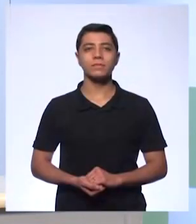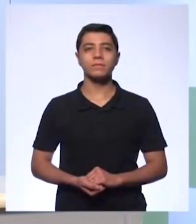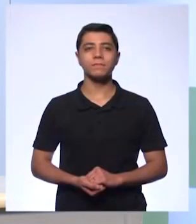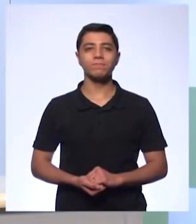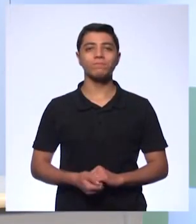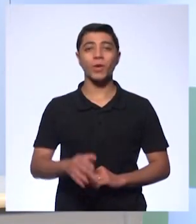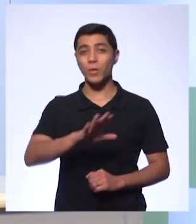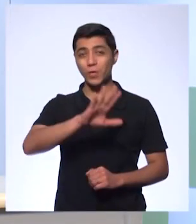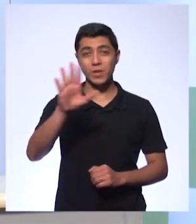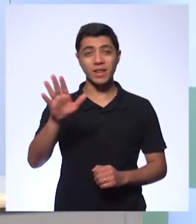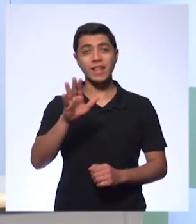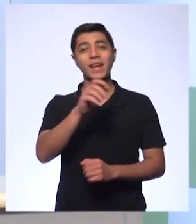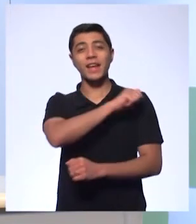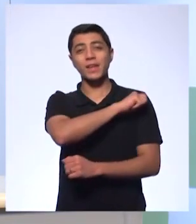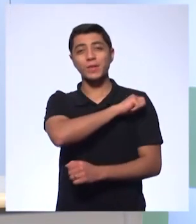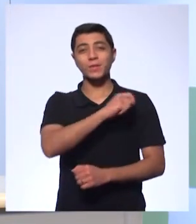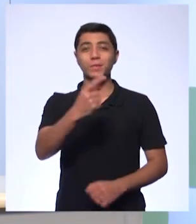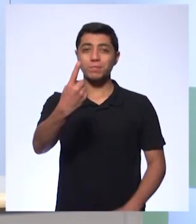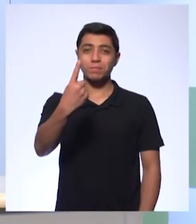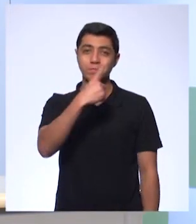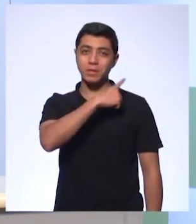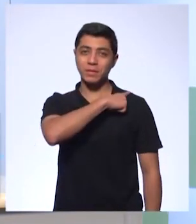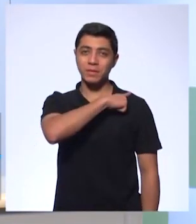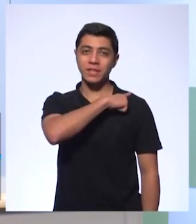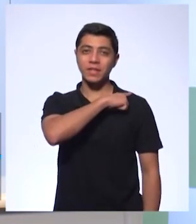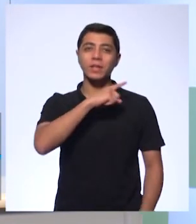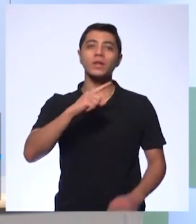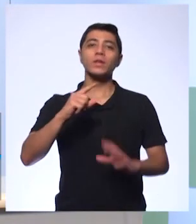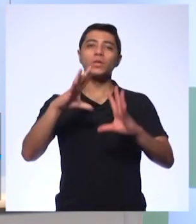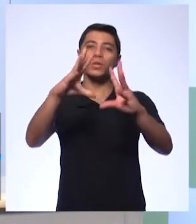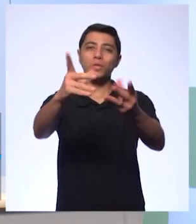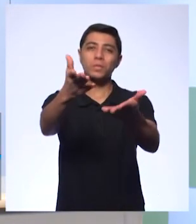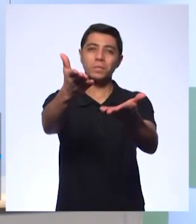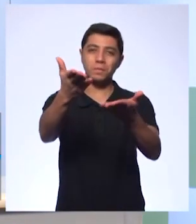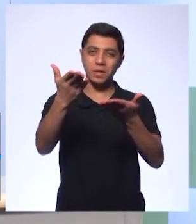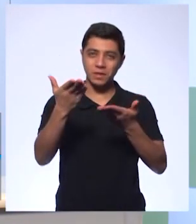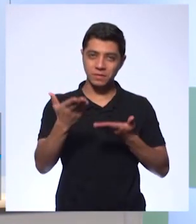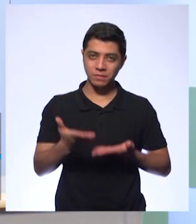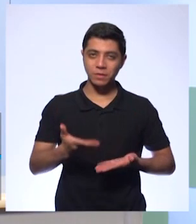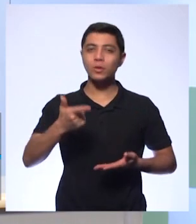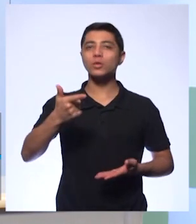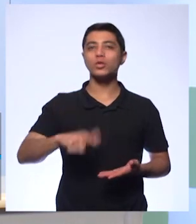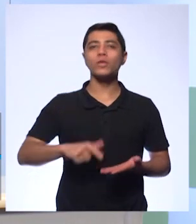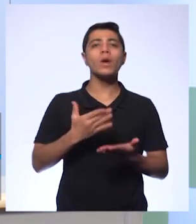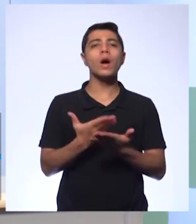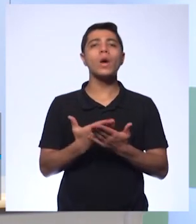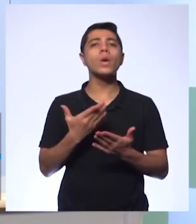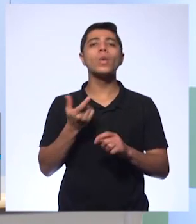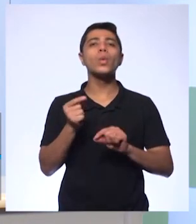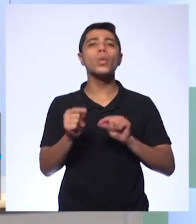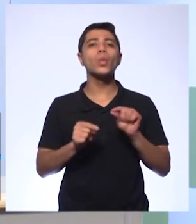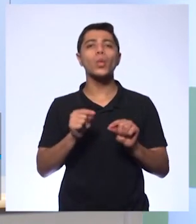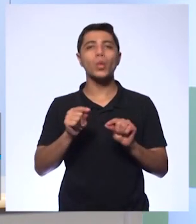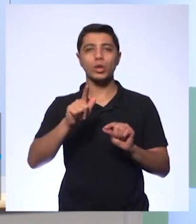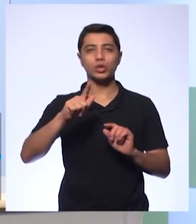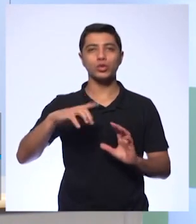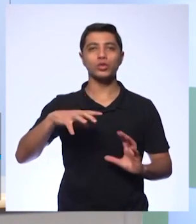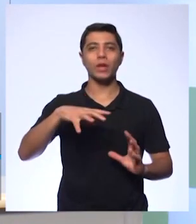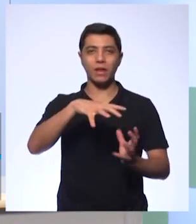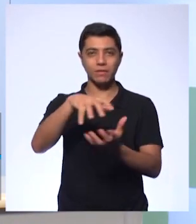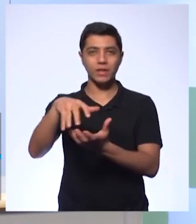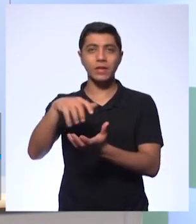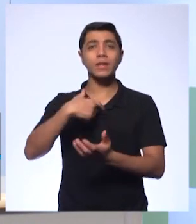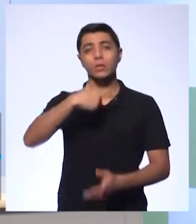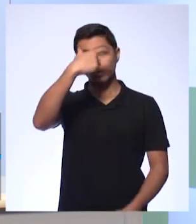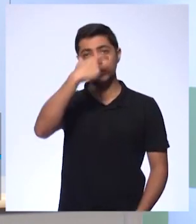Olá, estudantes da primeira série do ensino médio, sejam bem-vindos a mais uma aula de geografia. Eu sou a professora Luíse